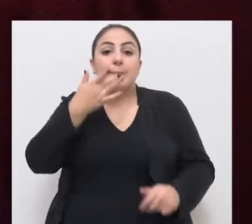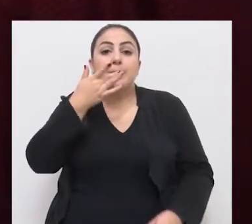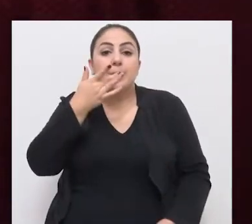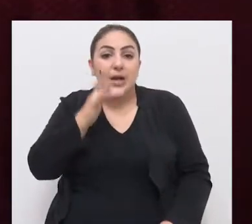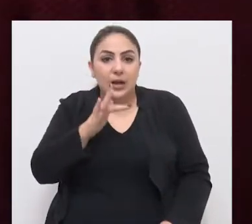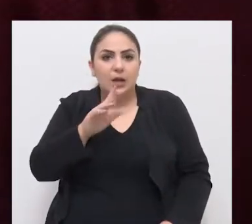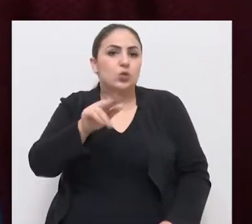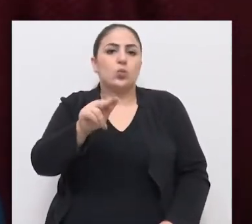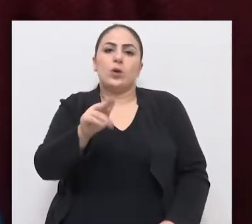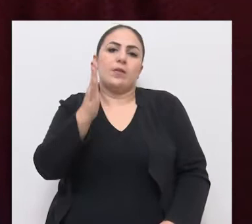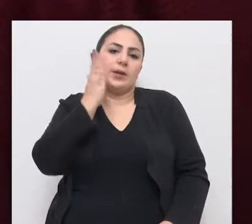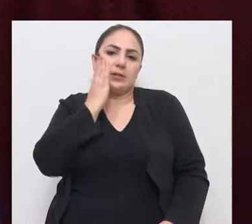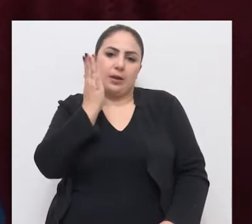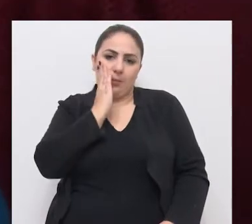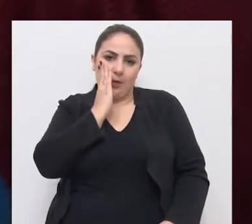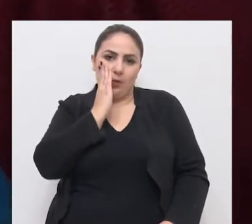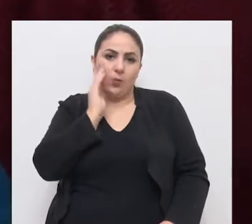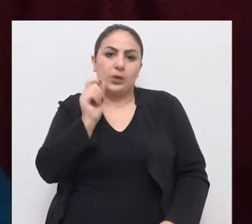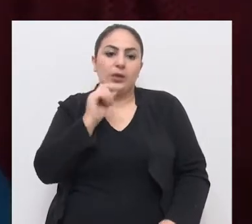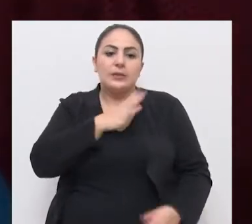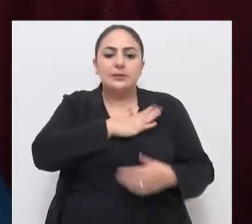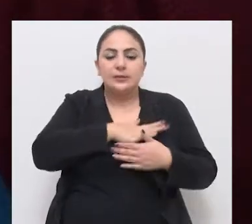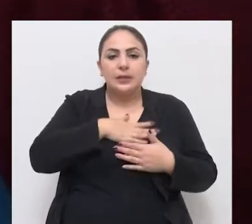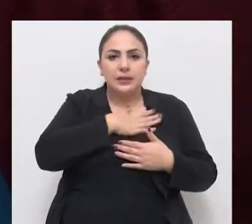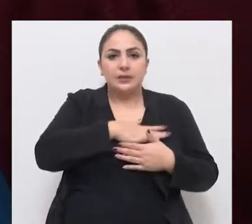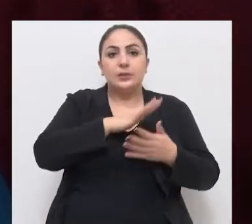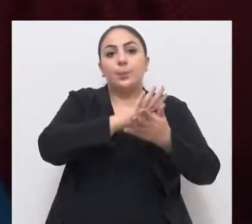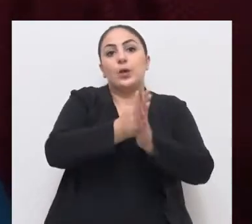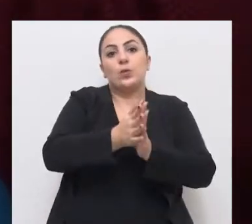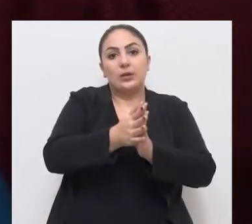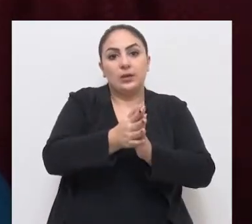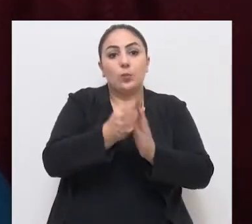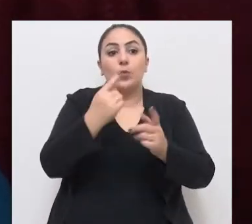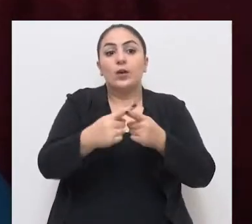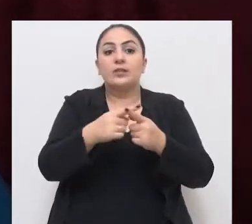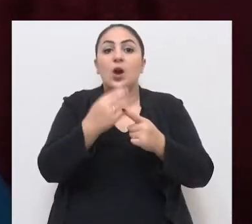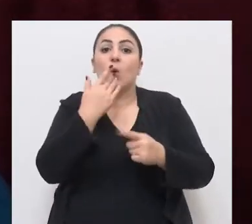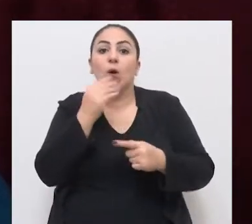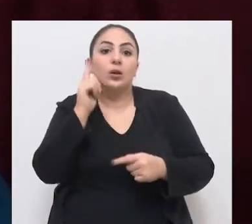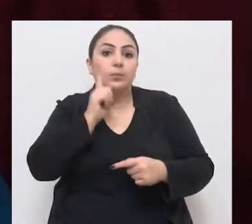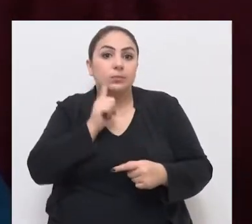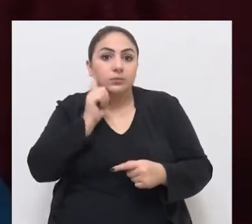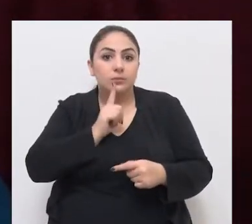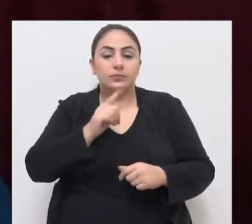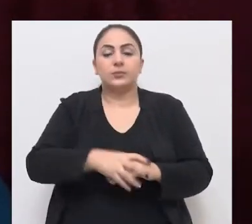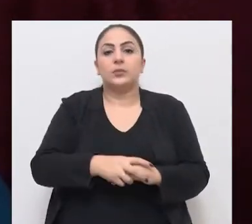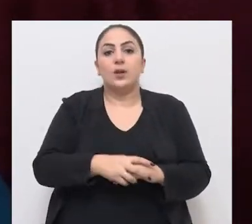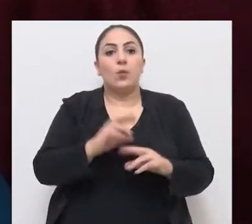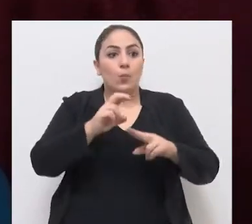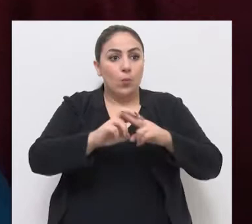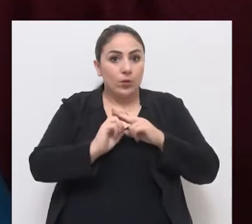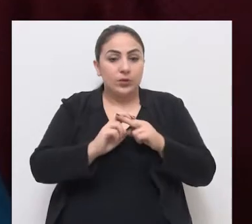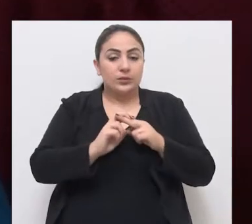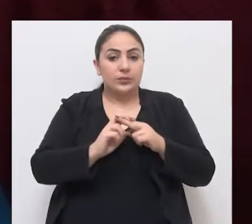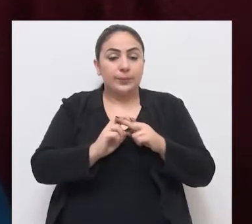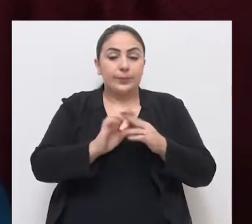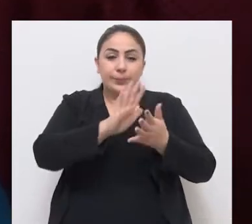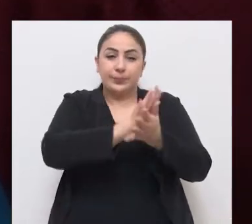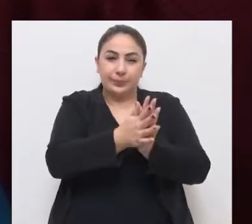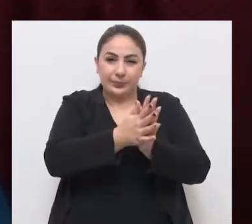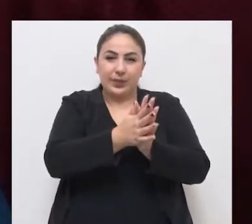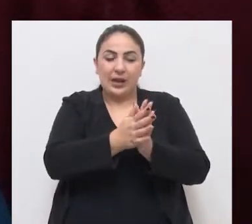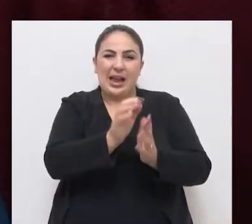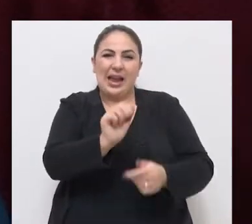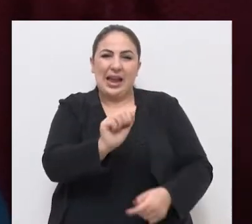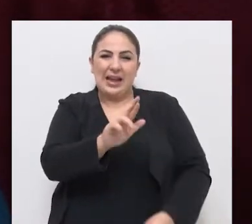negra sente quando é vítima de preconceito por conta da sua cor. Então isso é o primeiro ponto a gente deixar aqui bem claro. Quanto ao